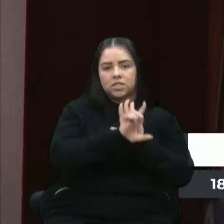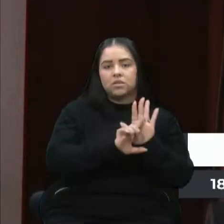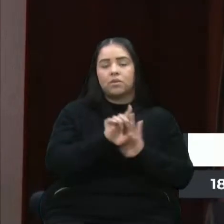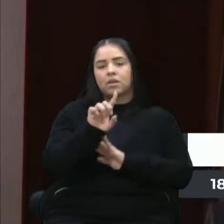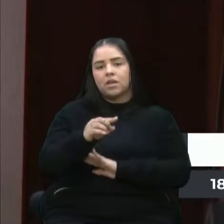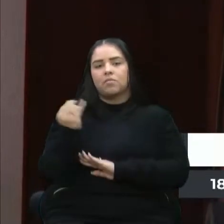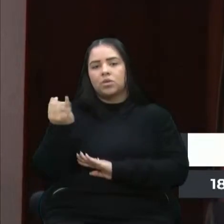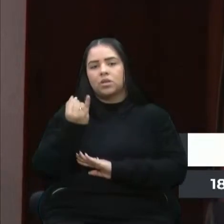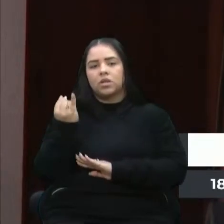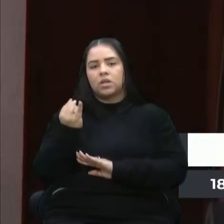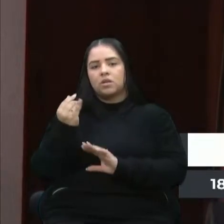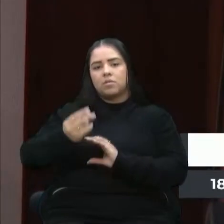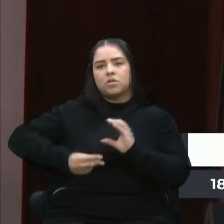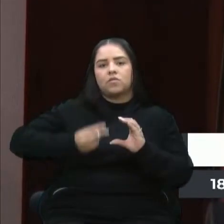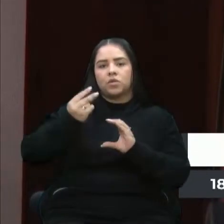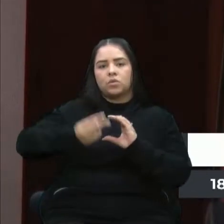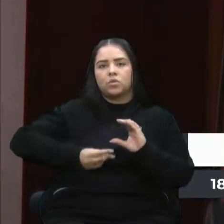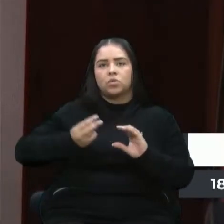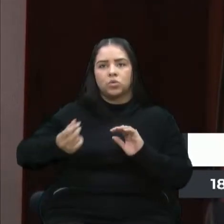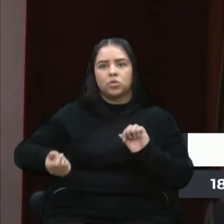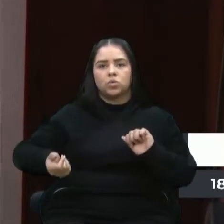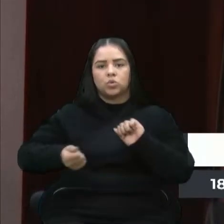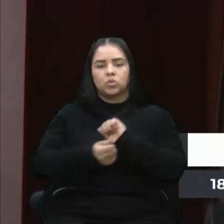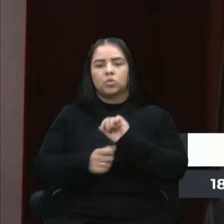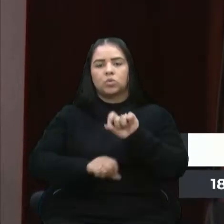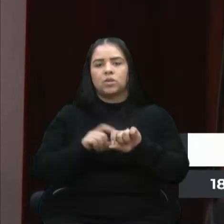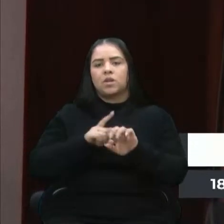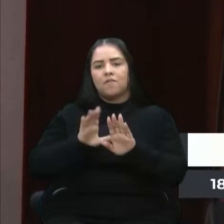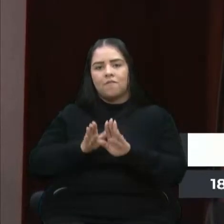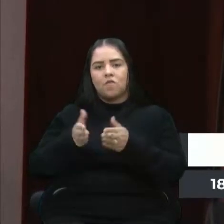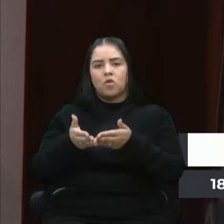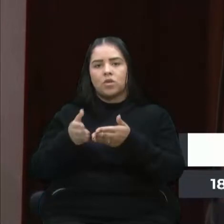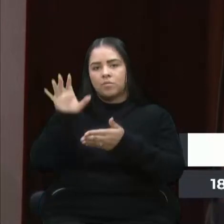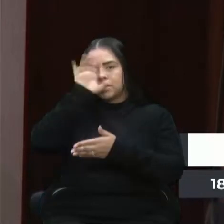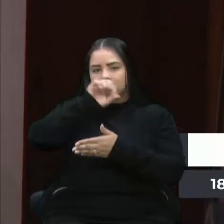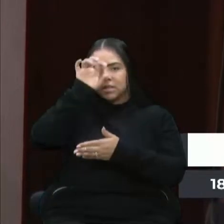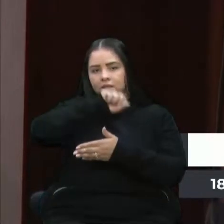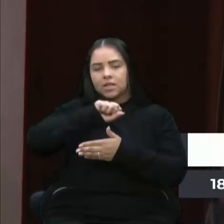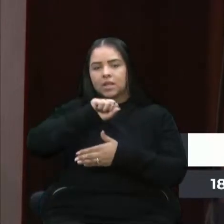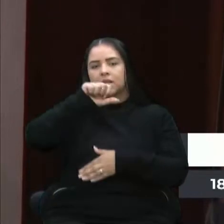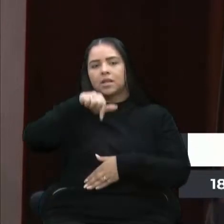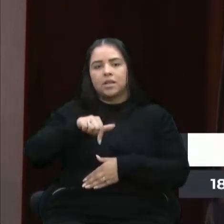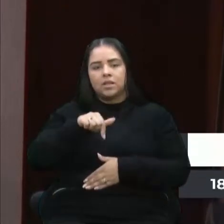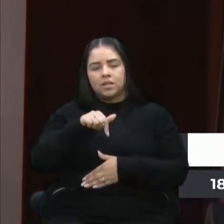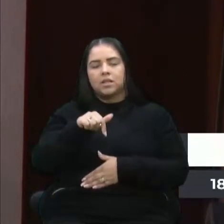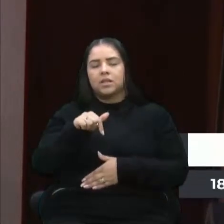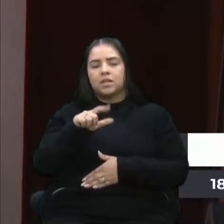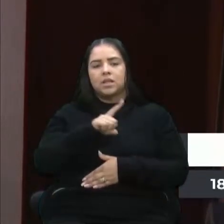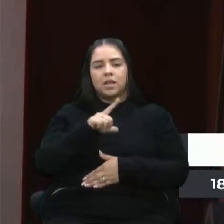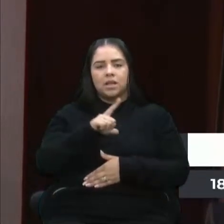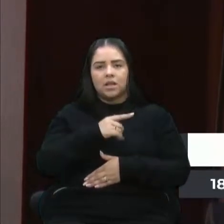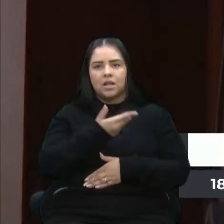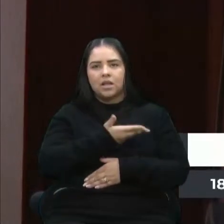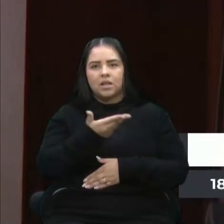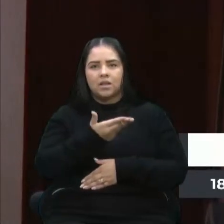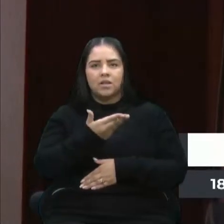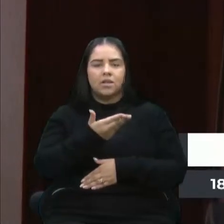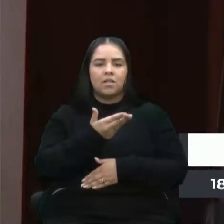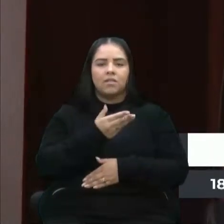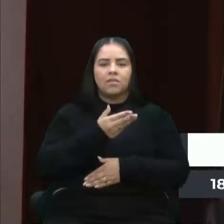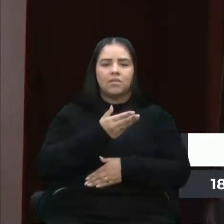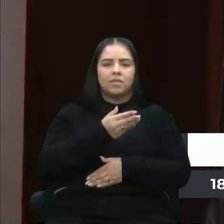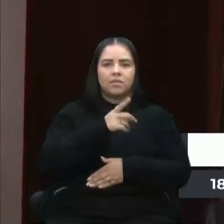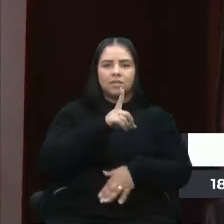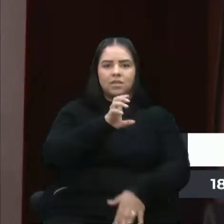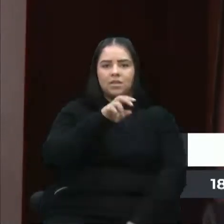de Vereadores passou a integrar o Fórum de Aprendizagem, aqui, conduzido pela Denise Brambila,